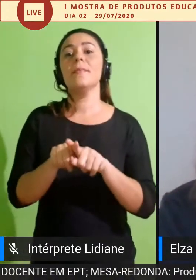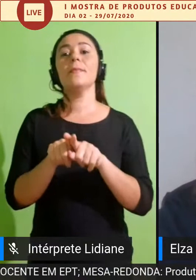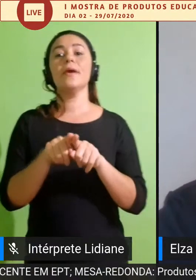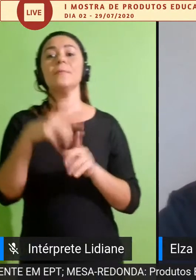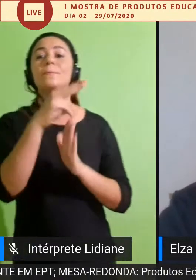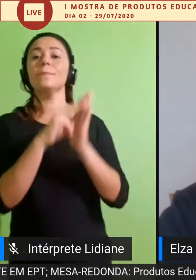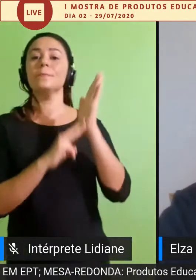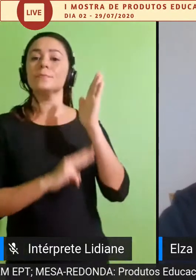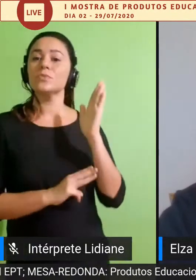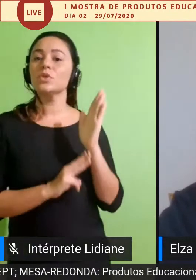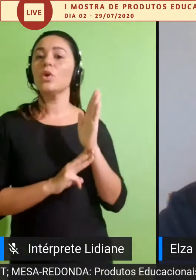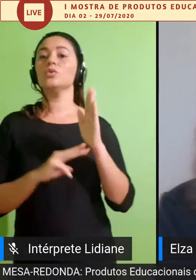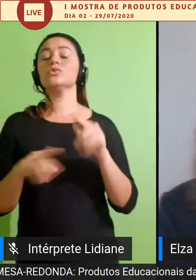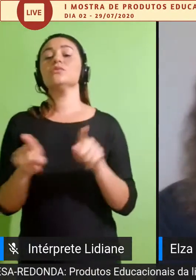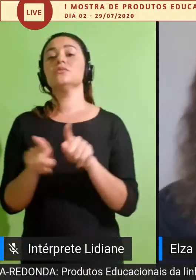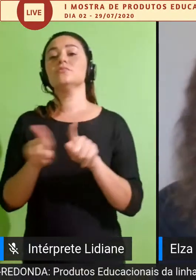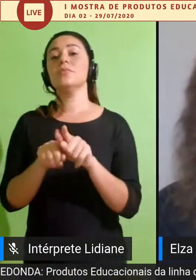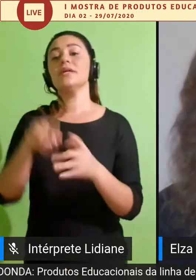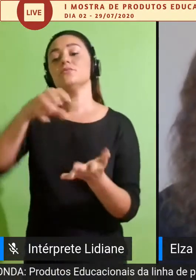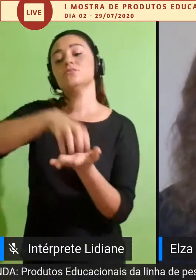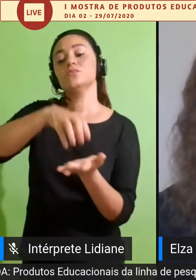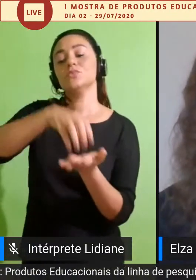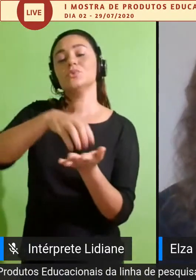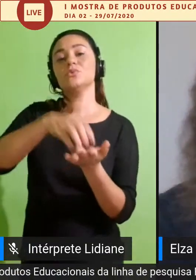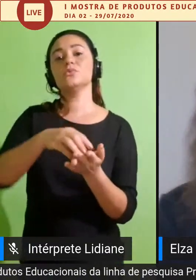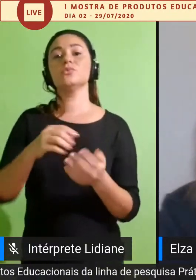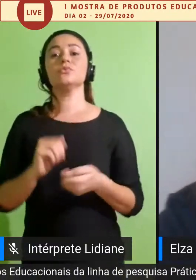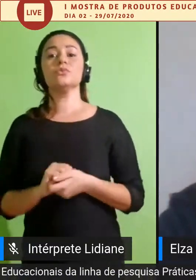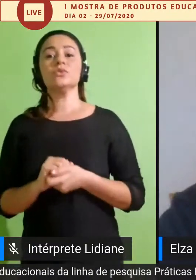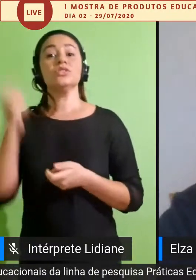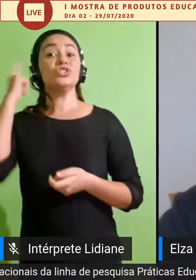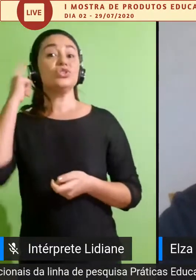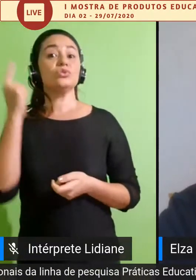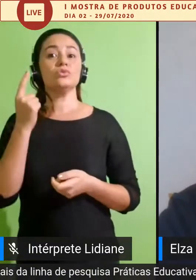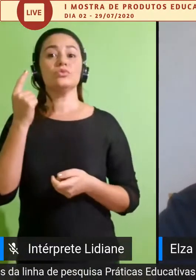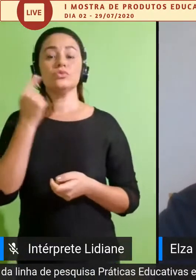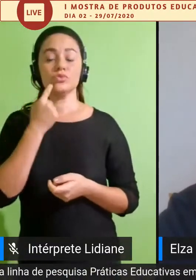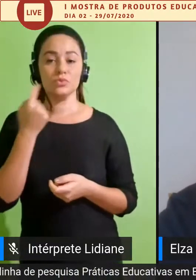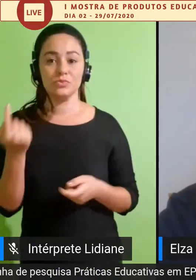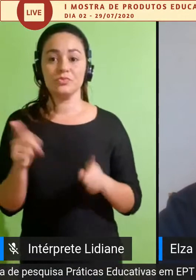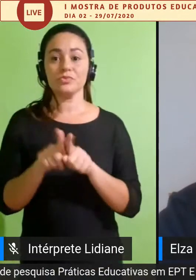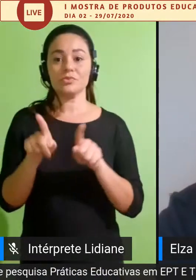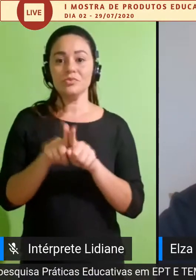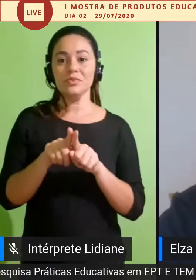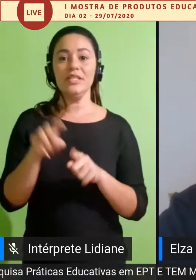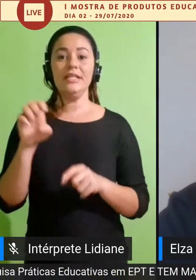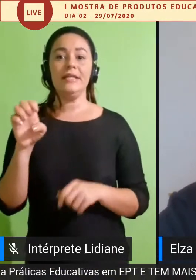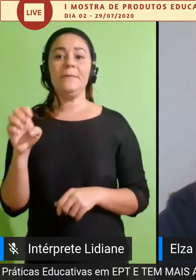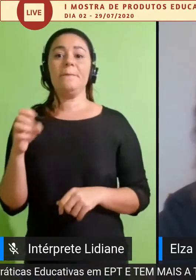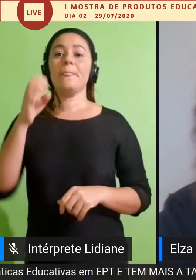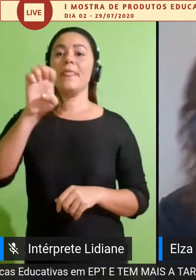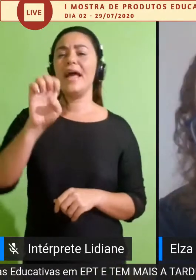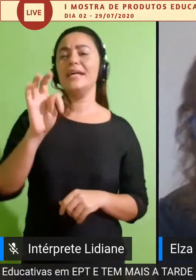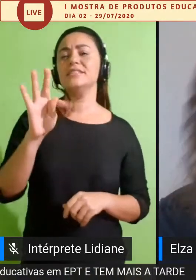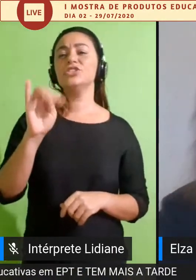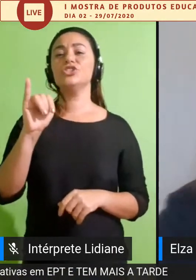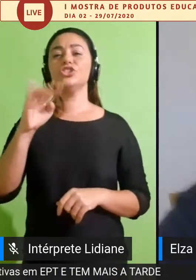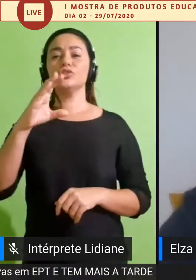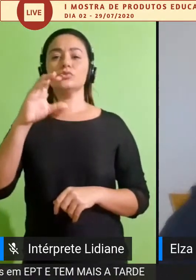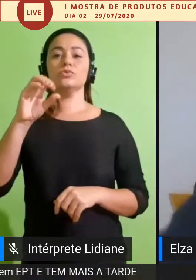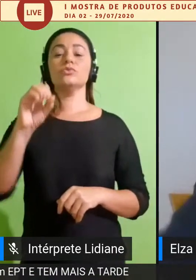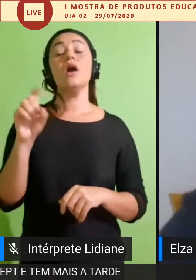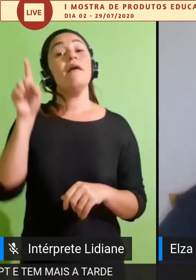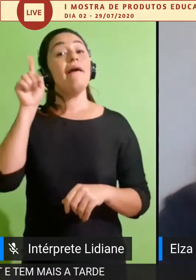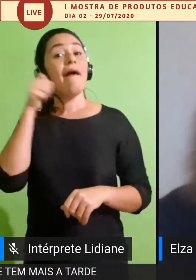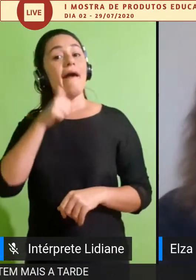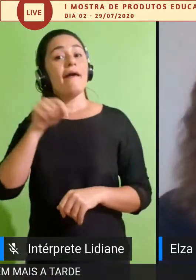e do Núcleo de Estudos e Pesquisa de Gênero, Raça, Etnia e Geração da Universidade Federal da Bahia. É mestra em